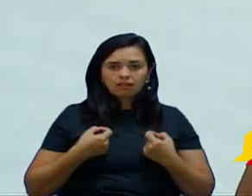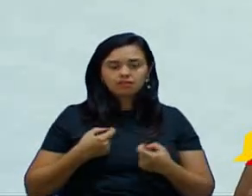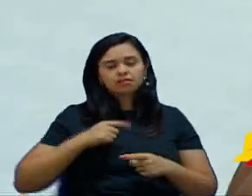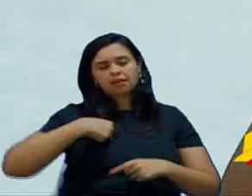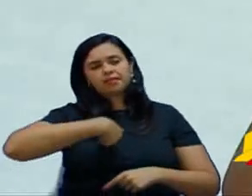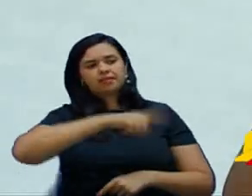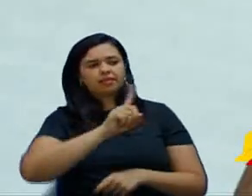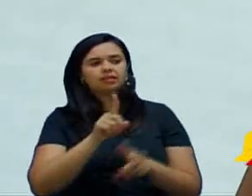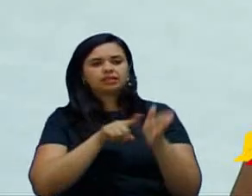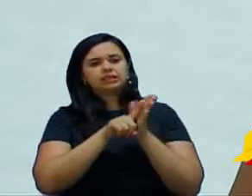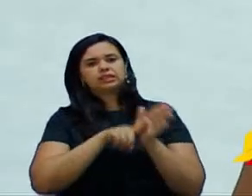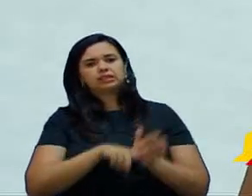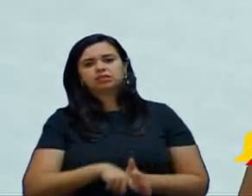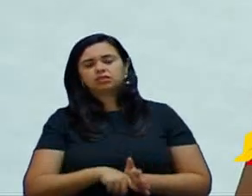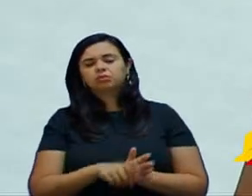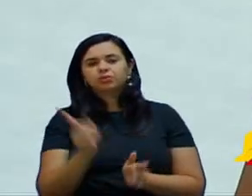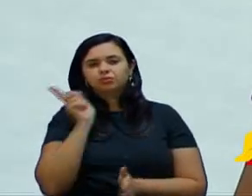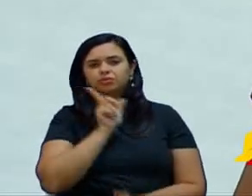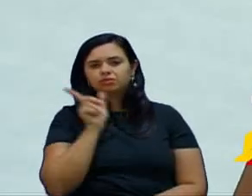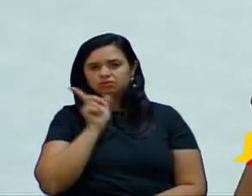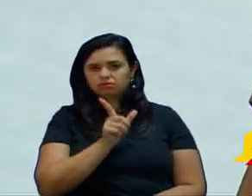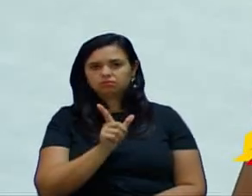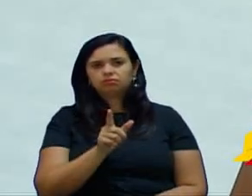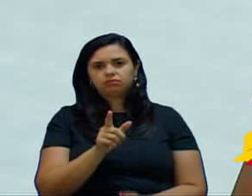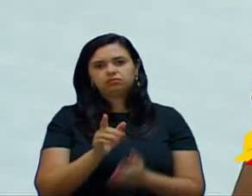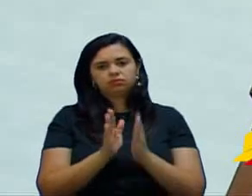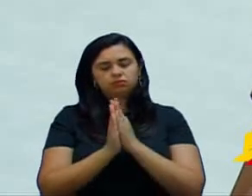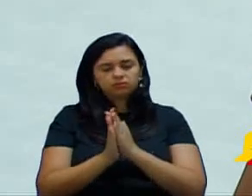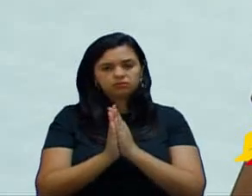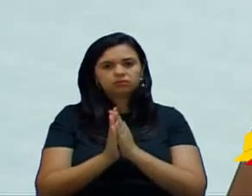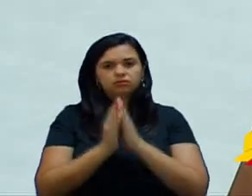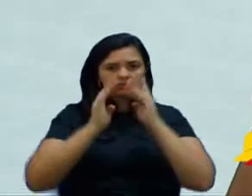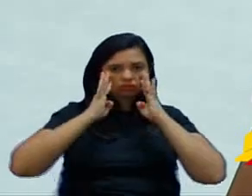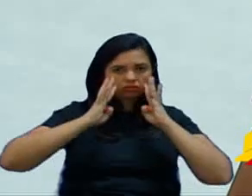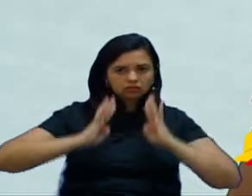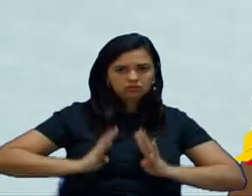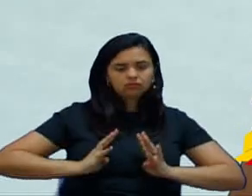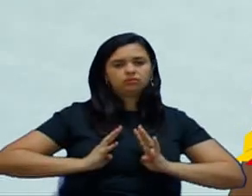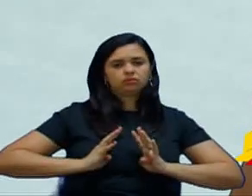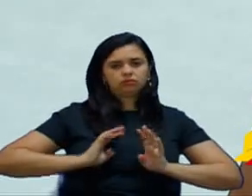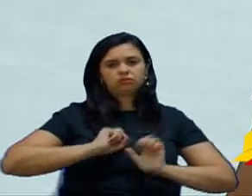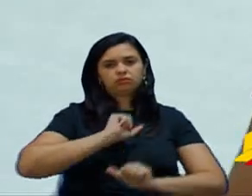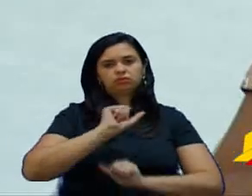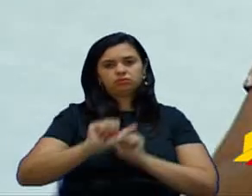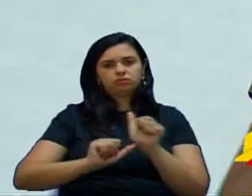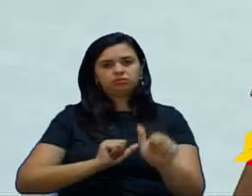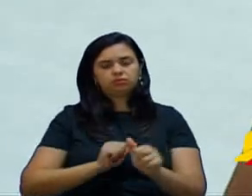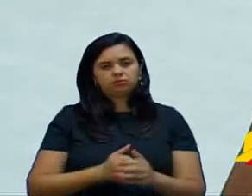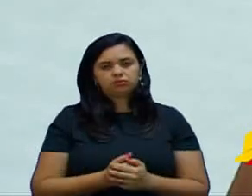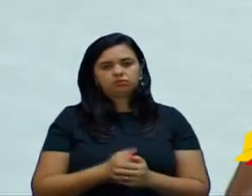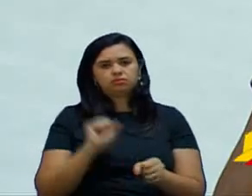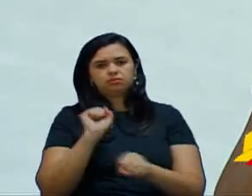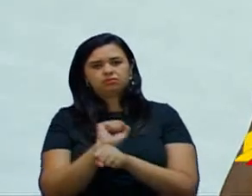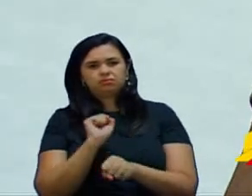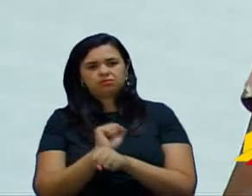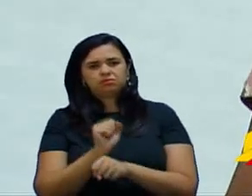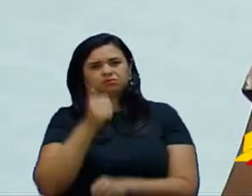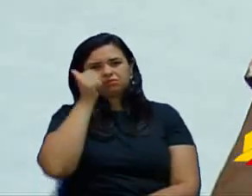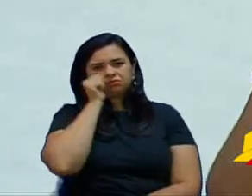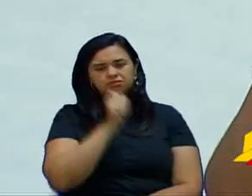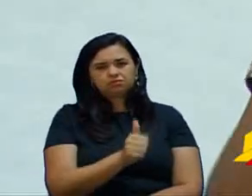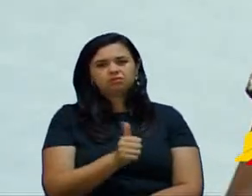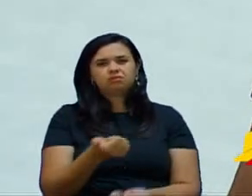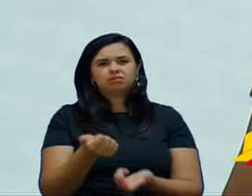nesta manhã, eu quero pedir o olhar, essa solicitação. Vamos mudar essa situação. Não vamos esperar essa